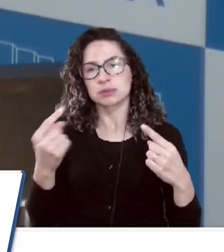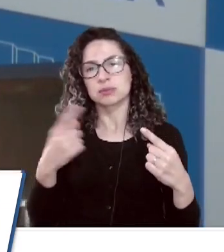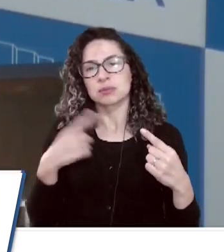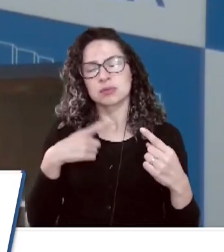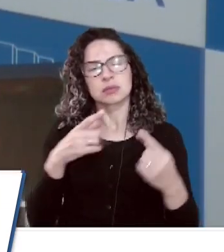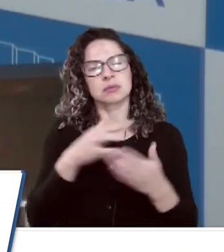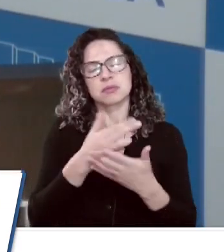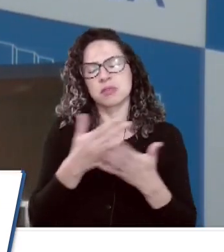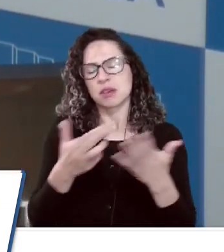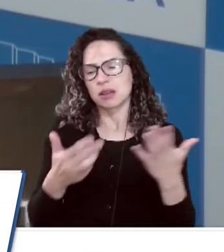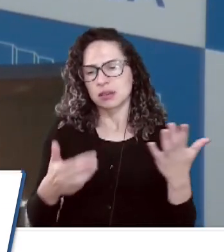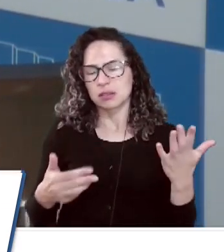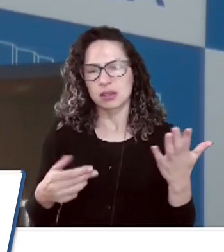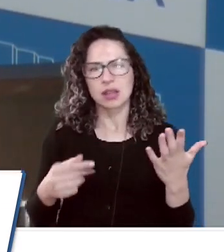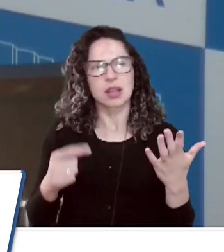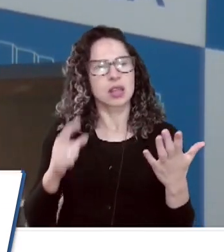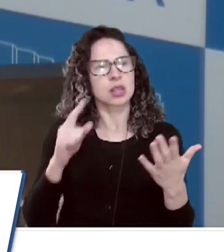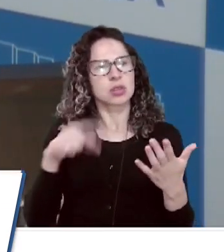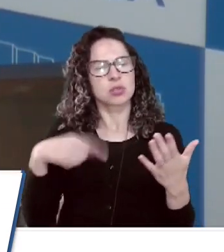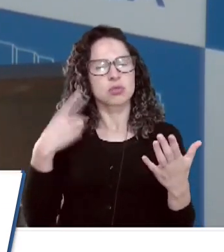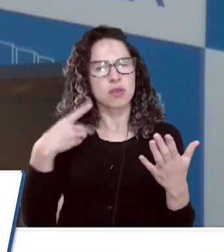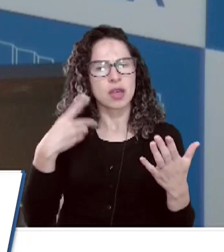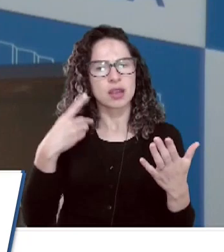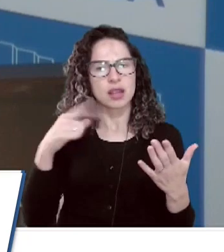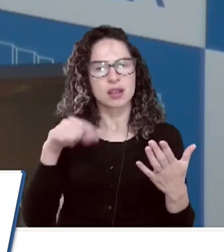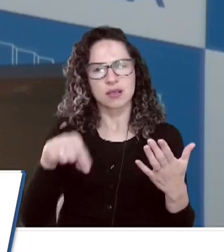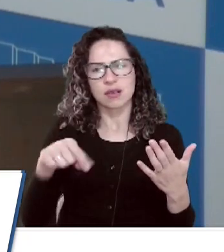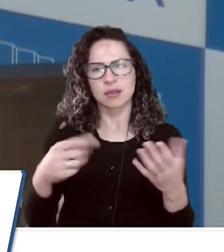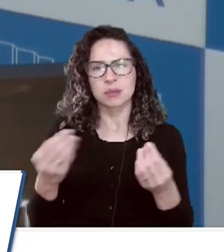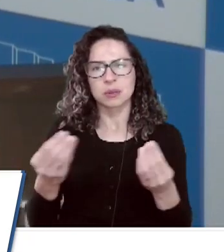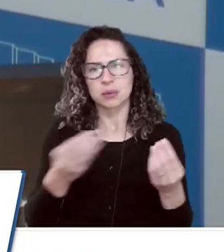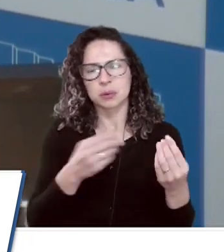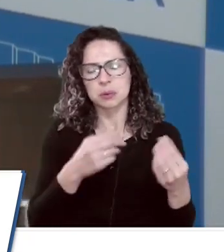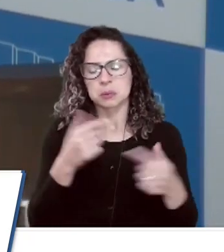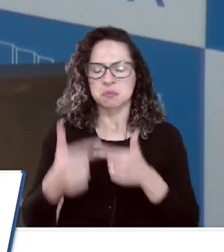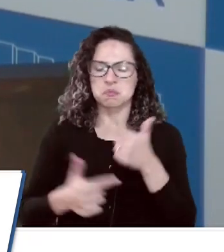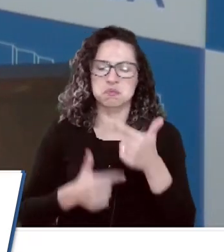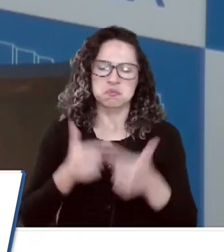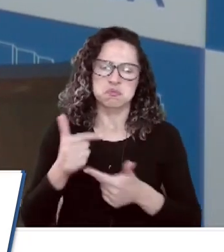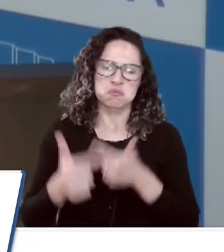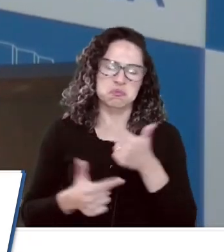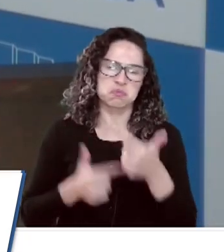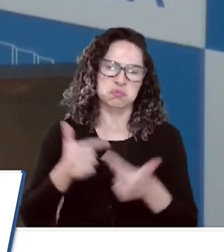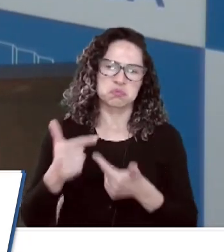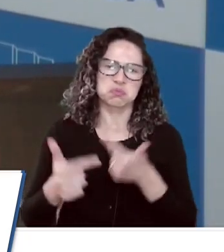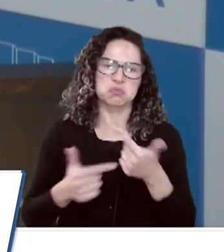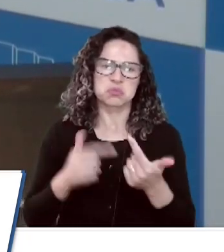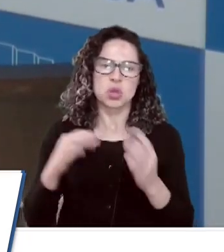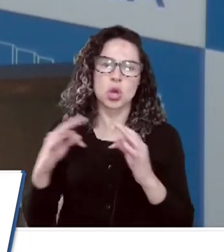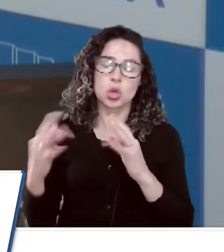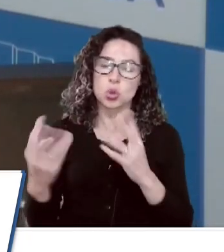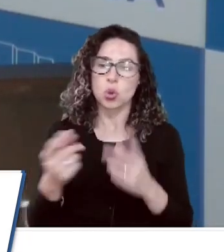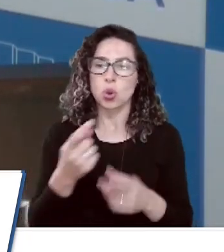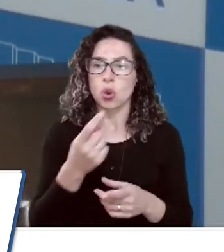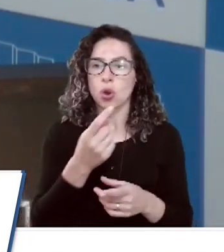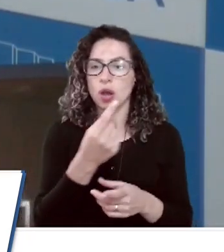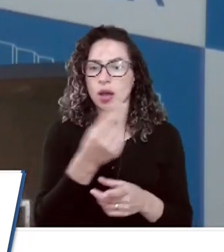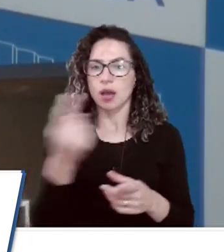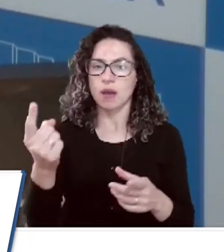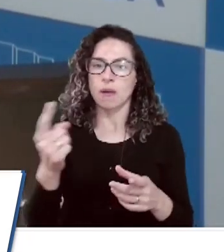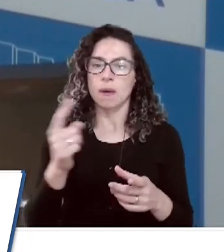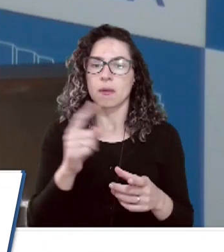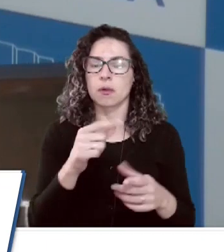vezes. Todos os vereadores aqui trabalham demais, todos nas suas referências. E a